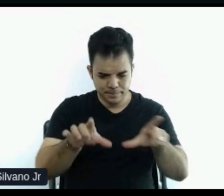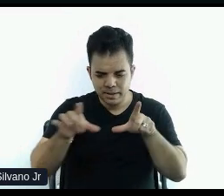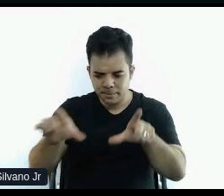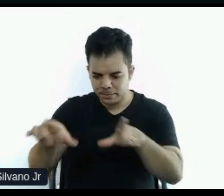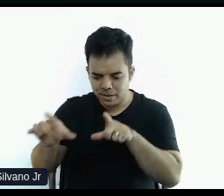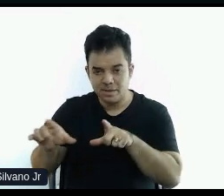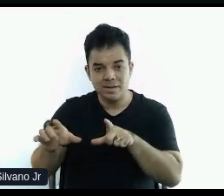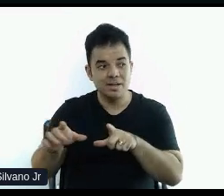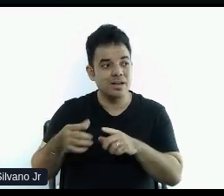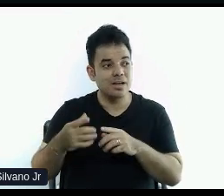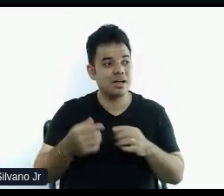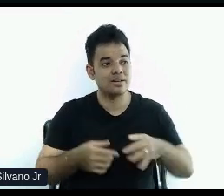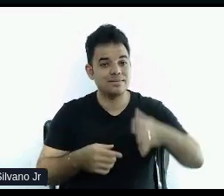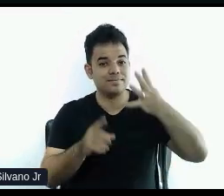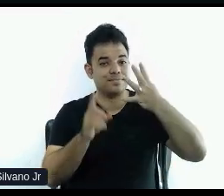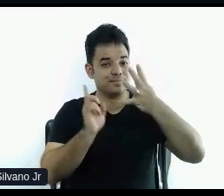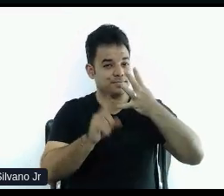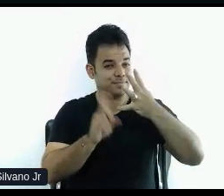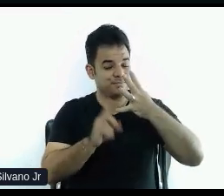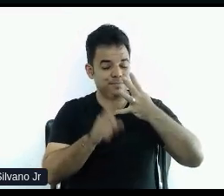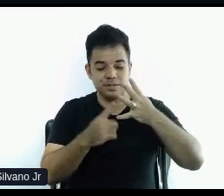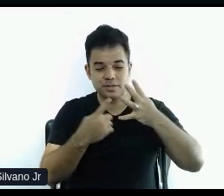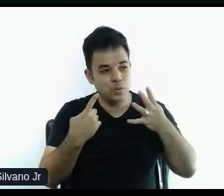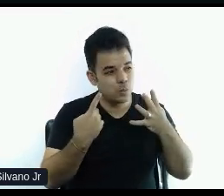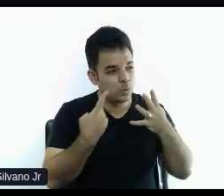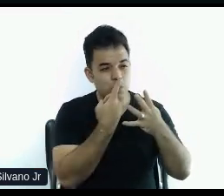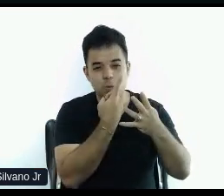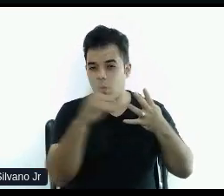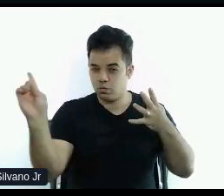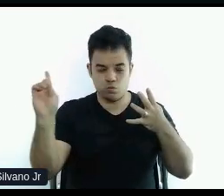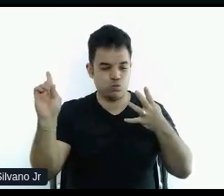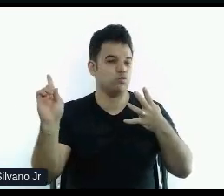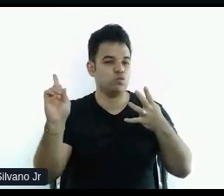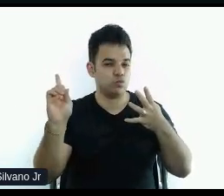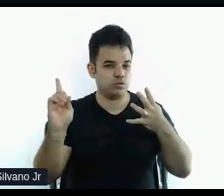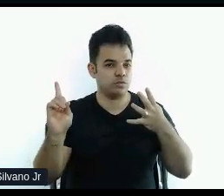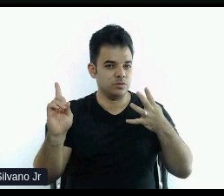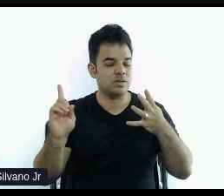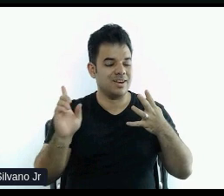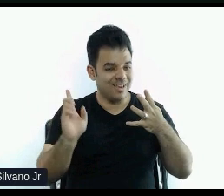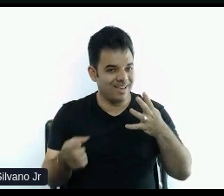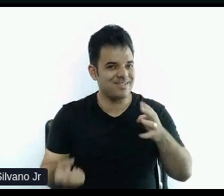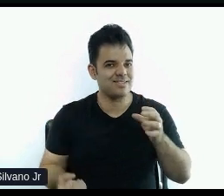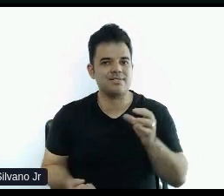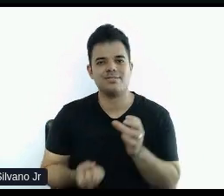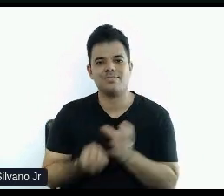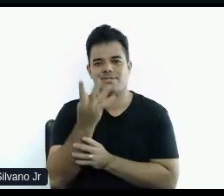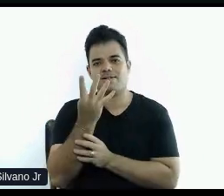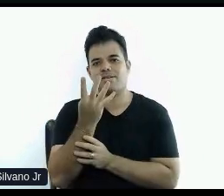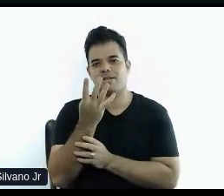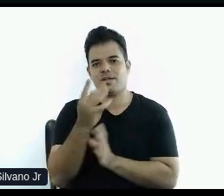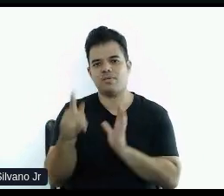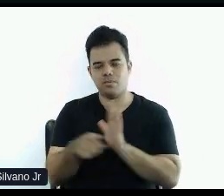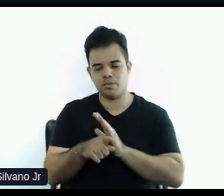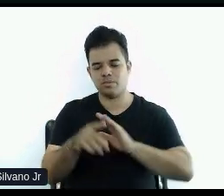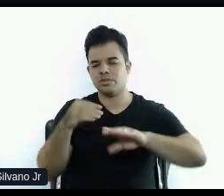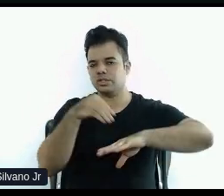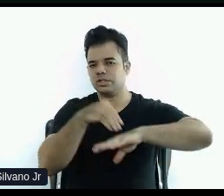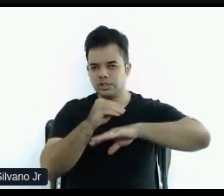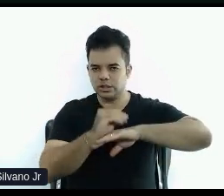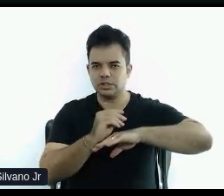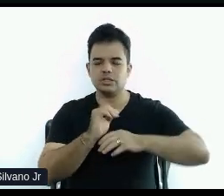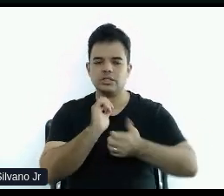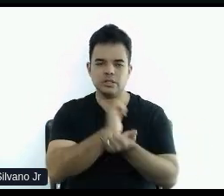última etapa, que de fato é olhar para a construção das recomendações. Então, a